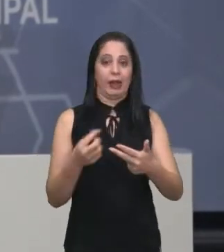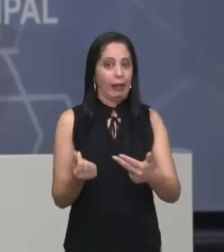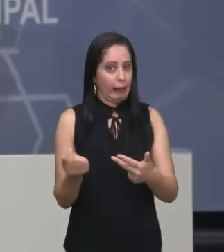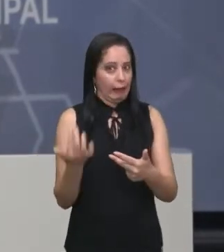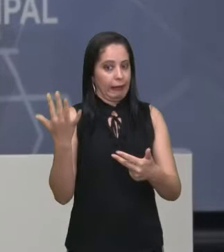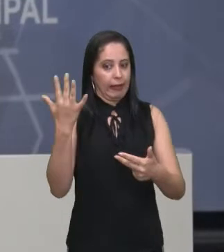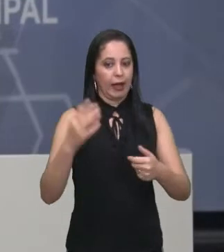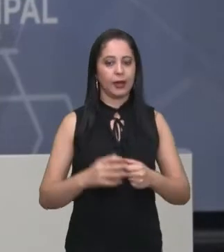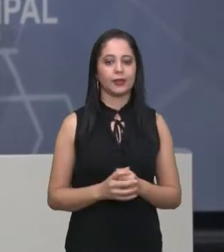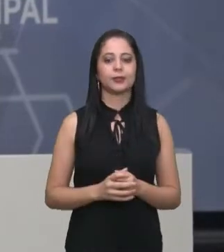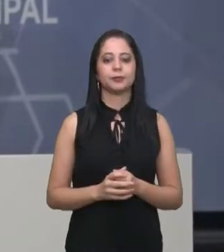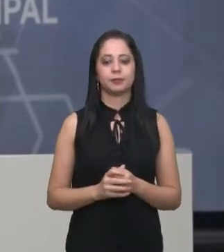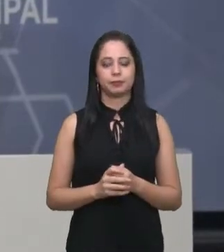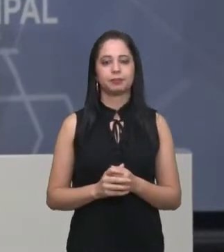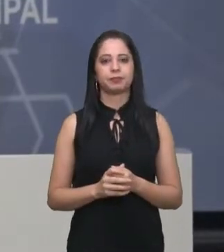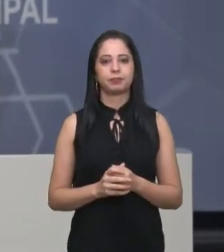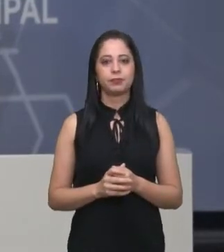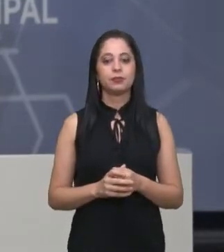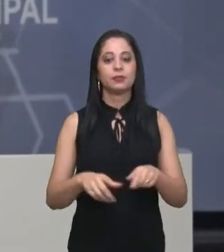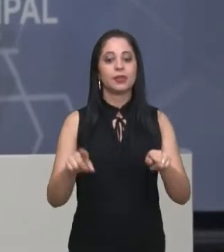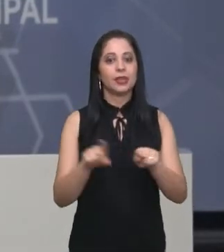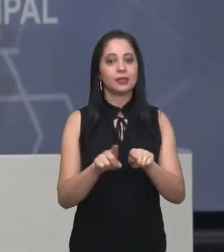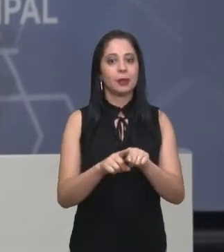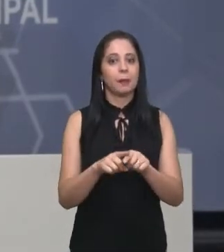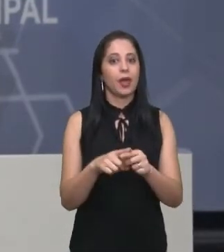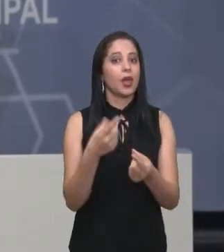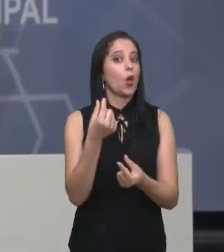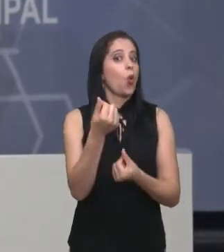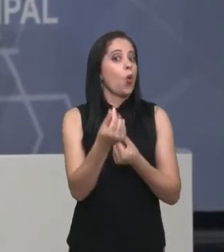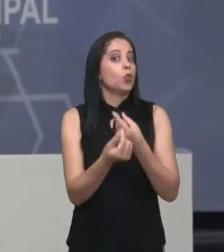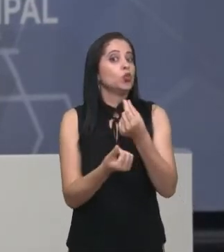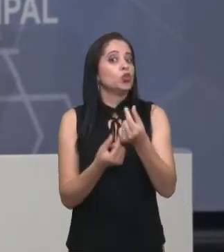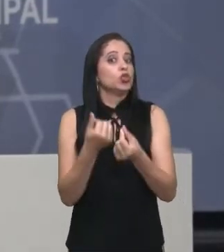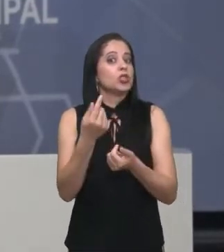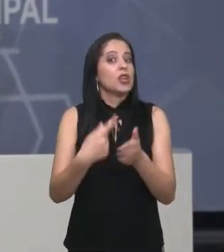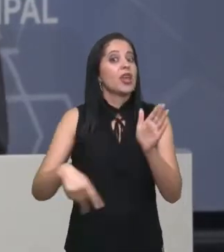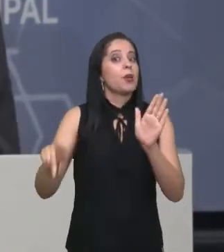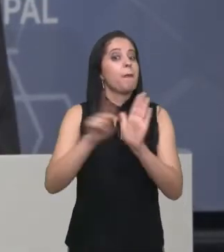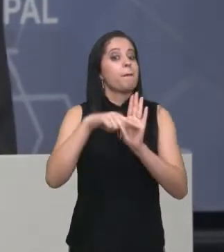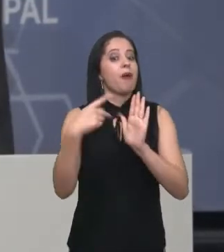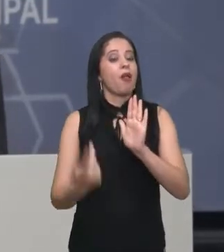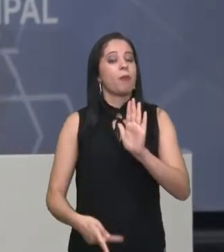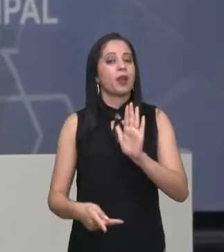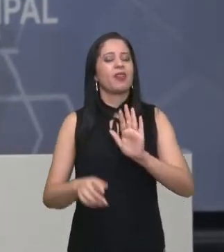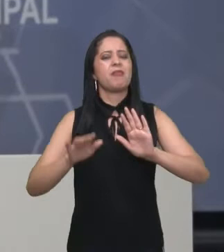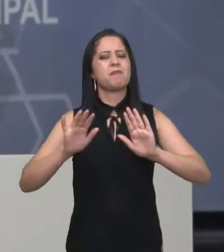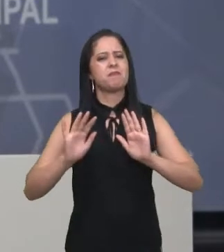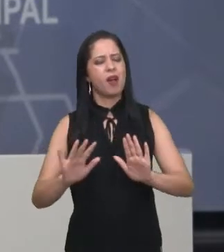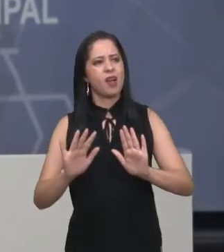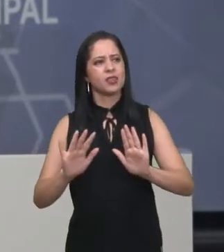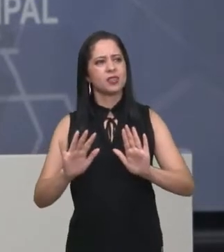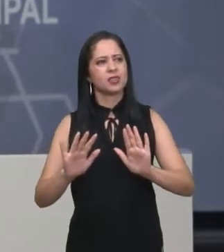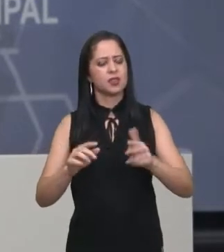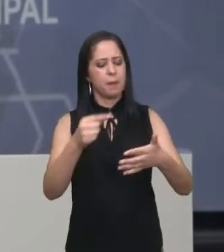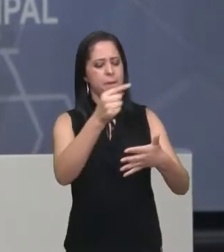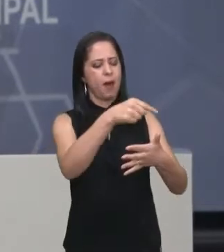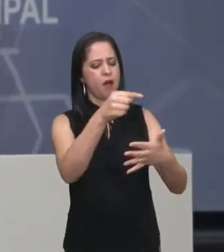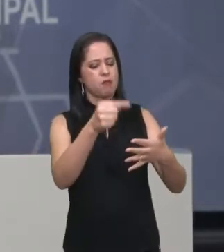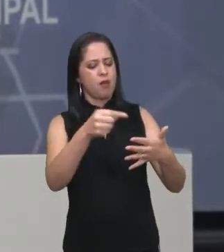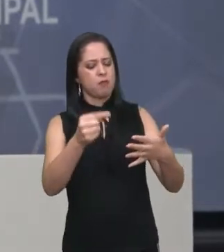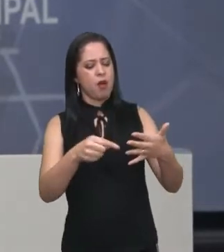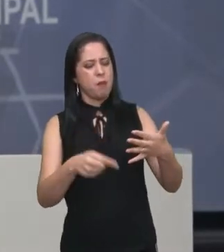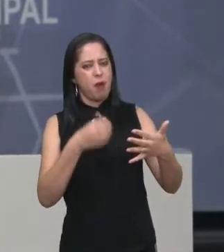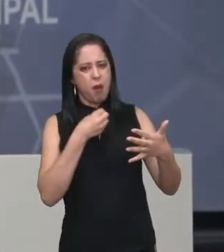A organização das contas da cidade. Porém, essas coisas boas não